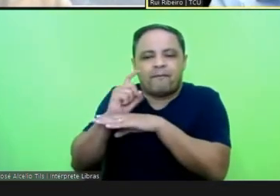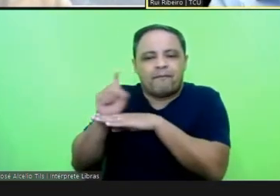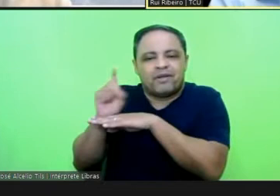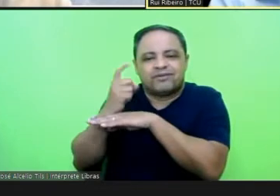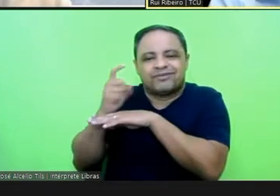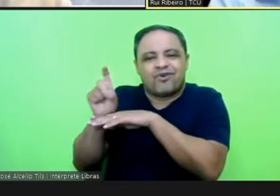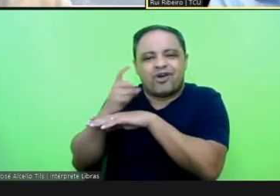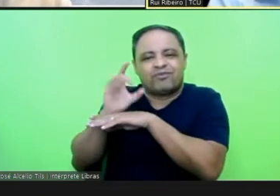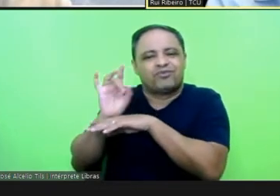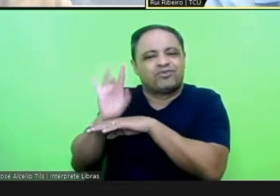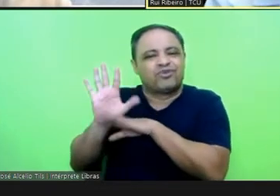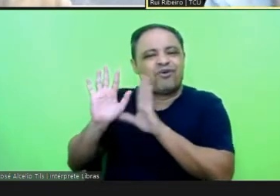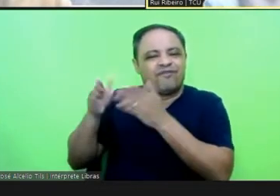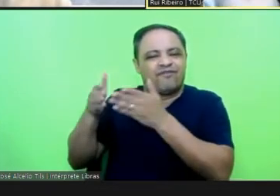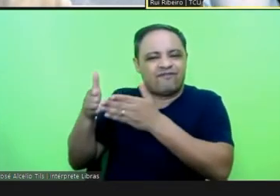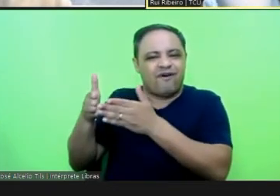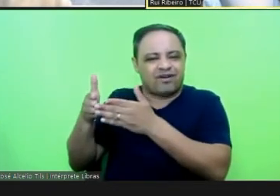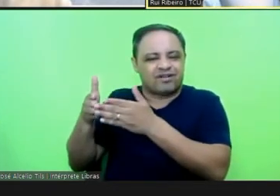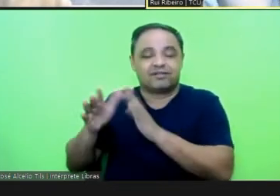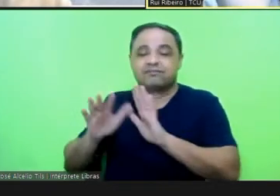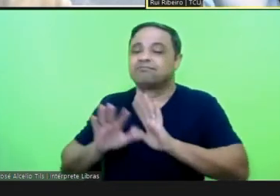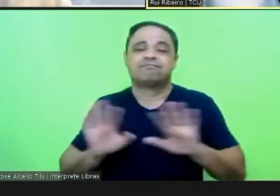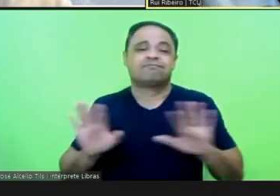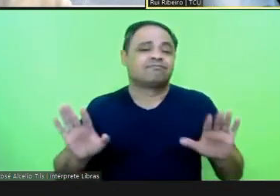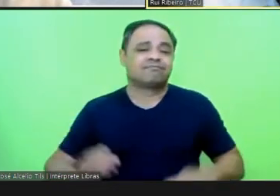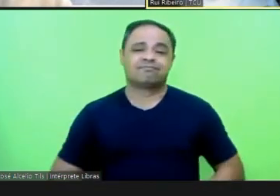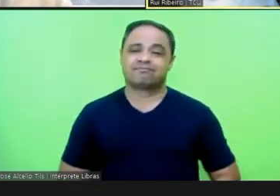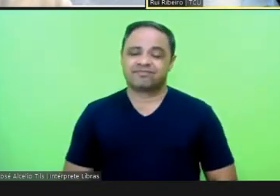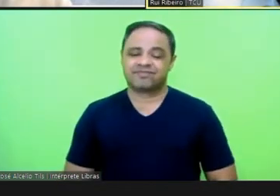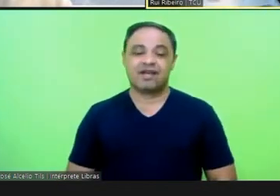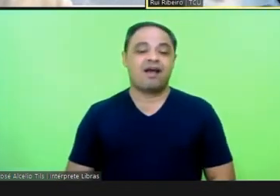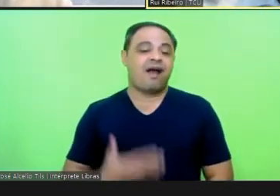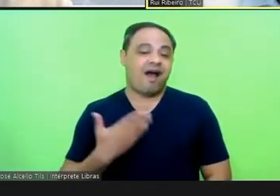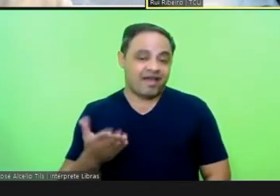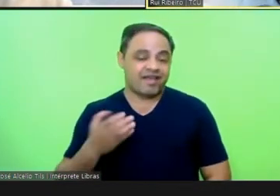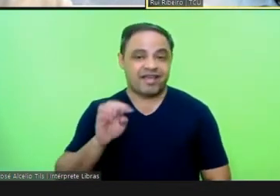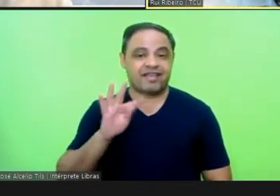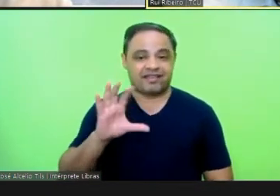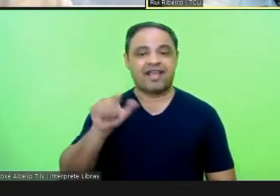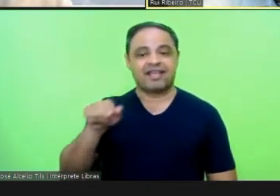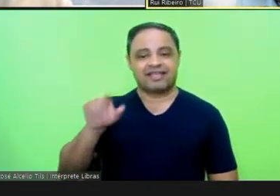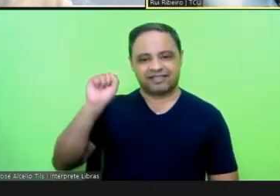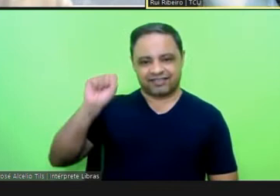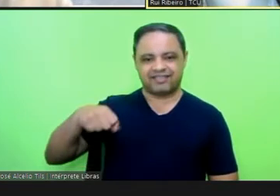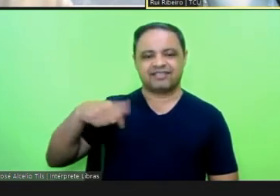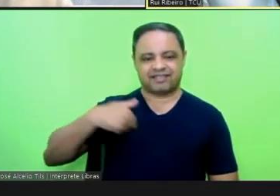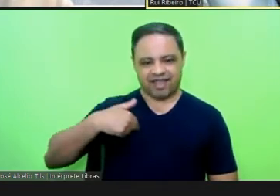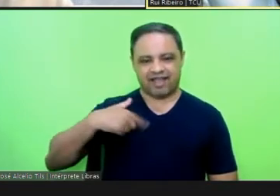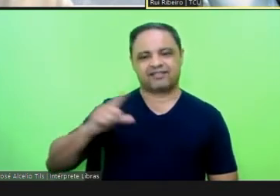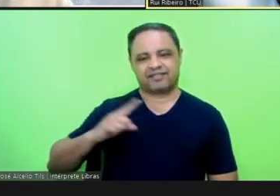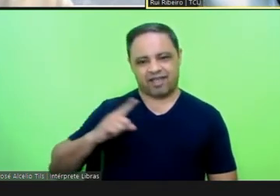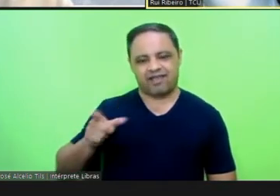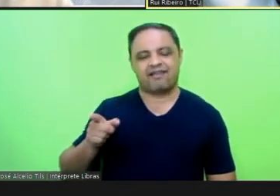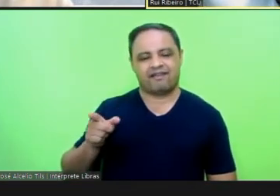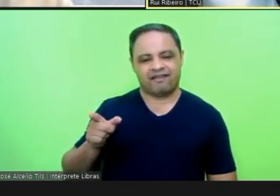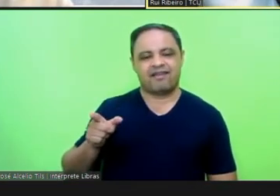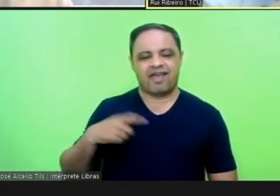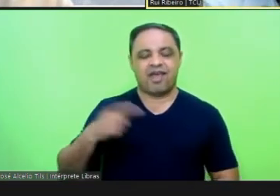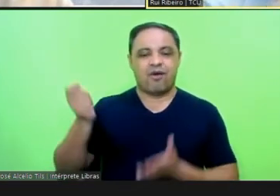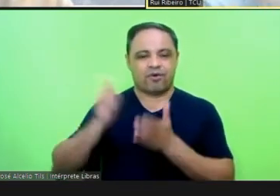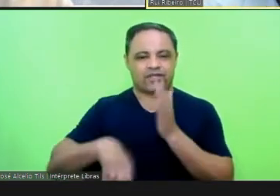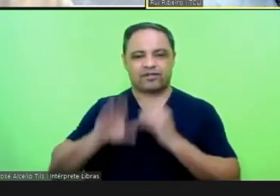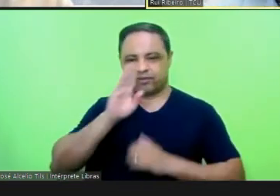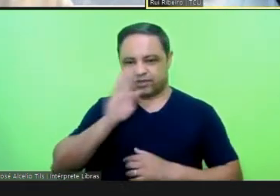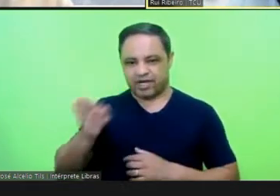esse periscópio maravilhoso que eu quero ter. E aí a ETEC, sim, ela é uma situação de contratação direta.